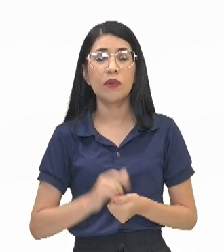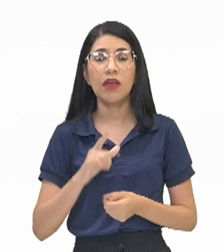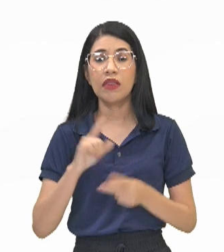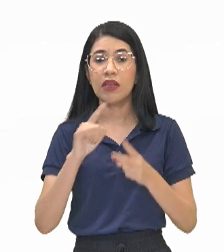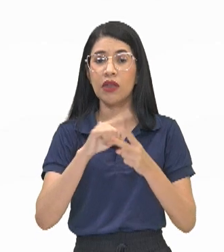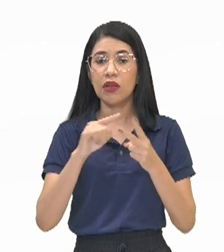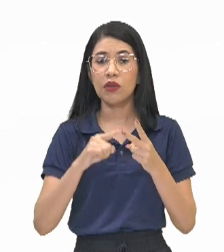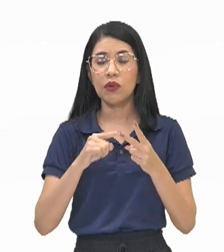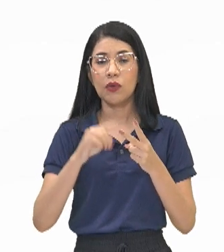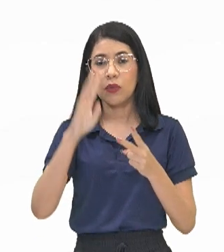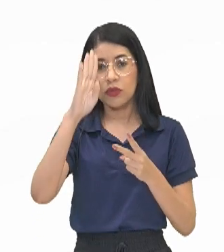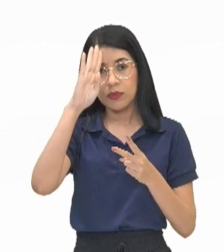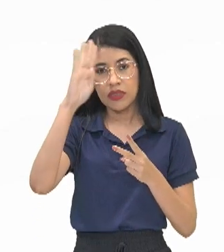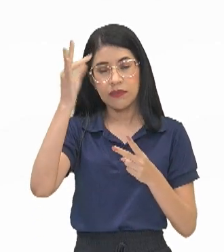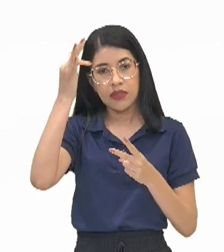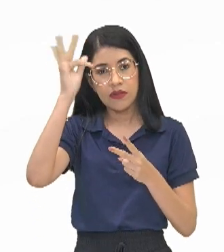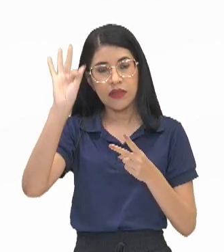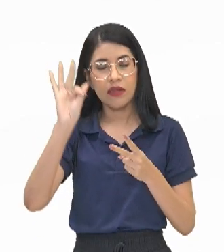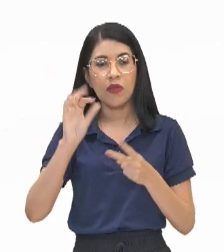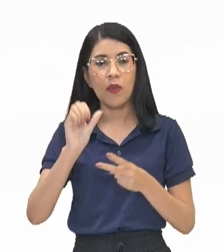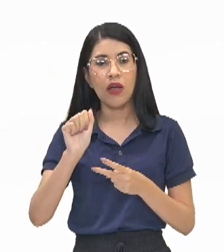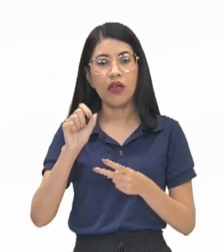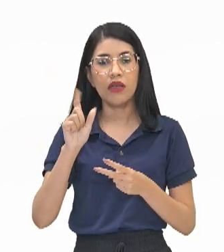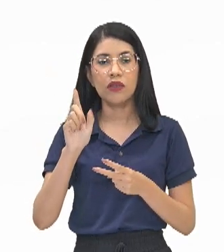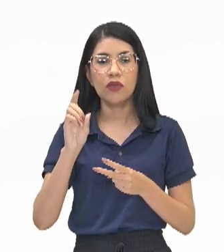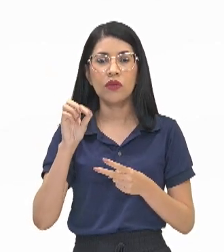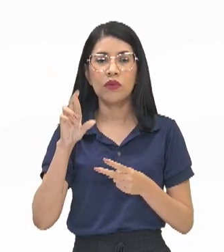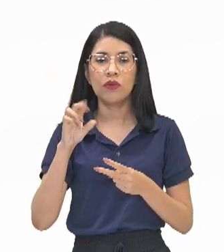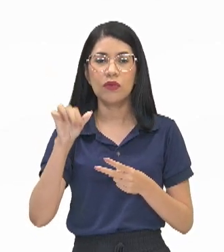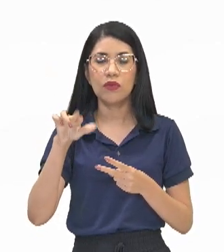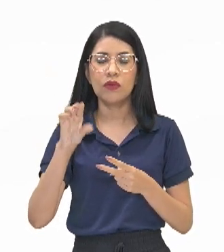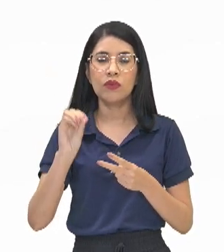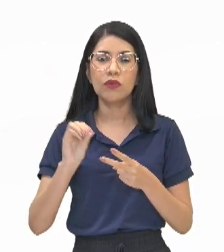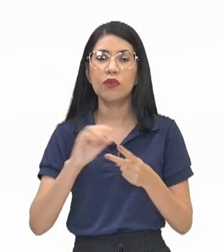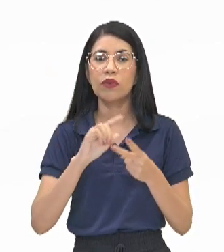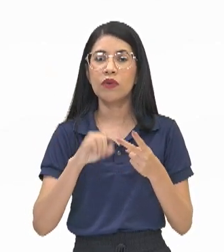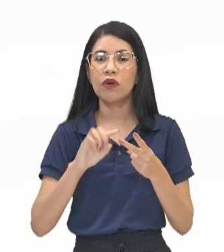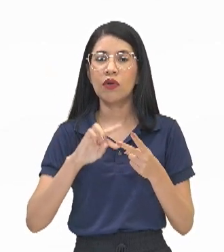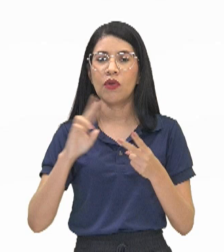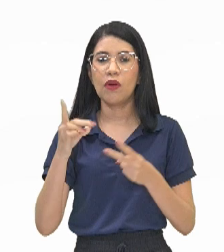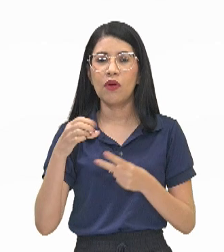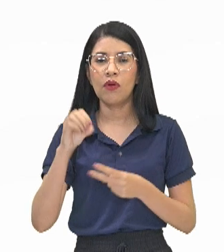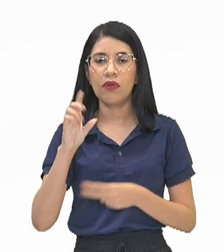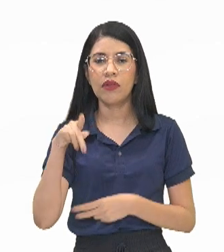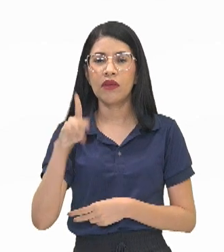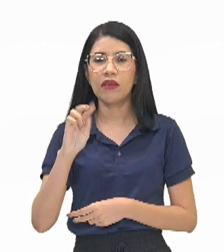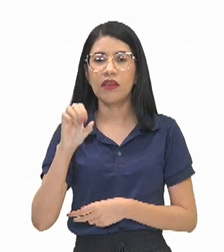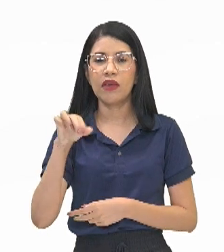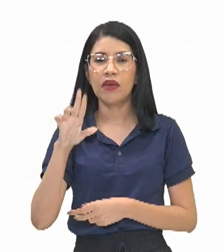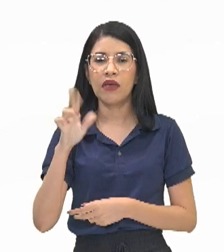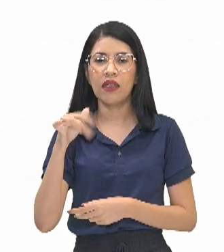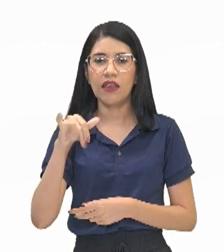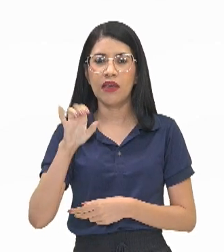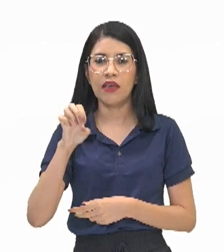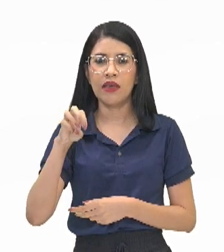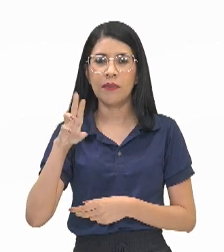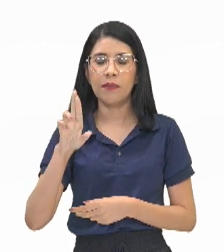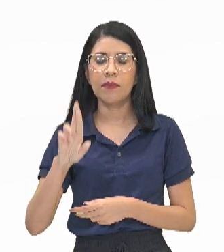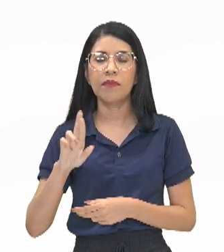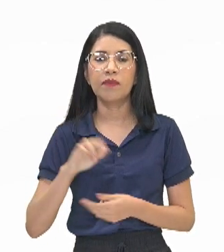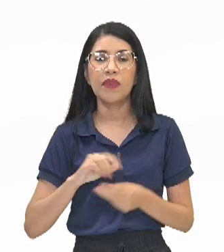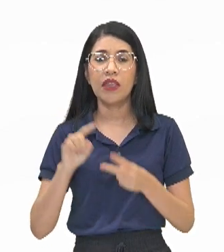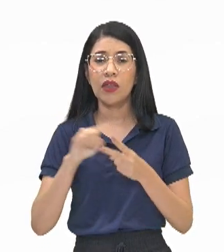o Adorno e o Horkheimer, que eram dois filósofos e sociólogos alemães, que eles,